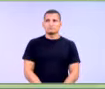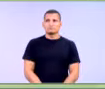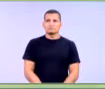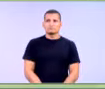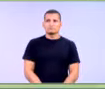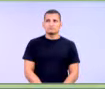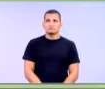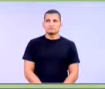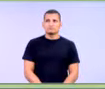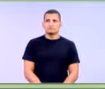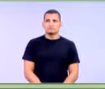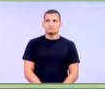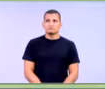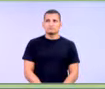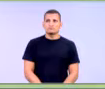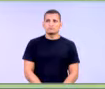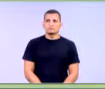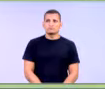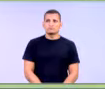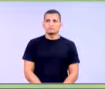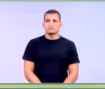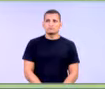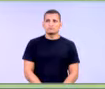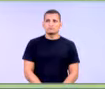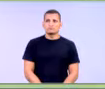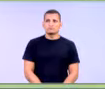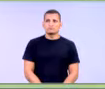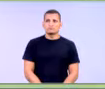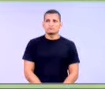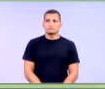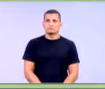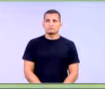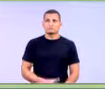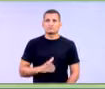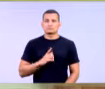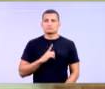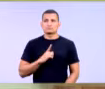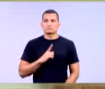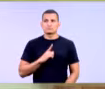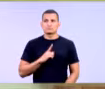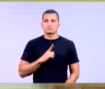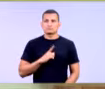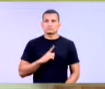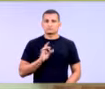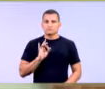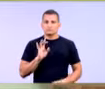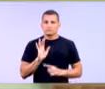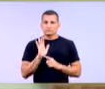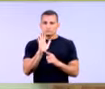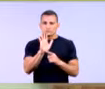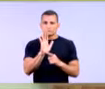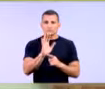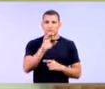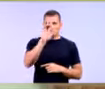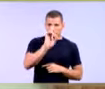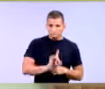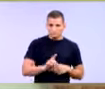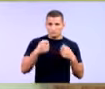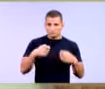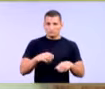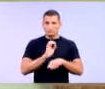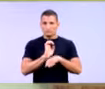Nós temos, professora, só para fazer uma ilustração, né, nessa parte a respeito dos direitos e deveres